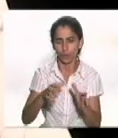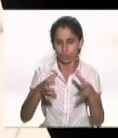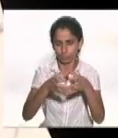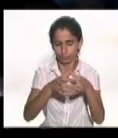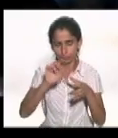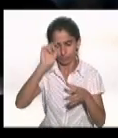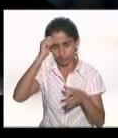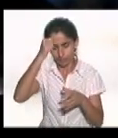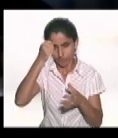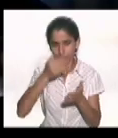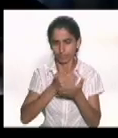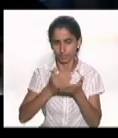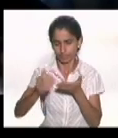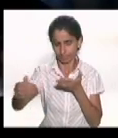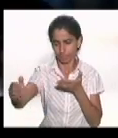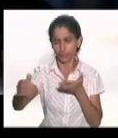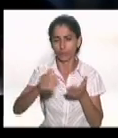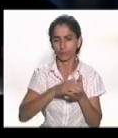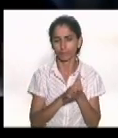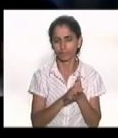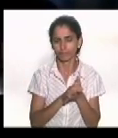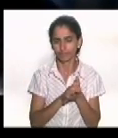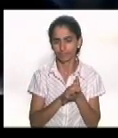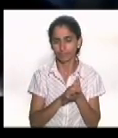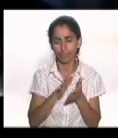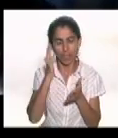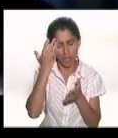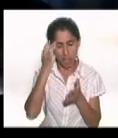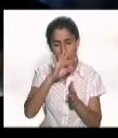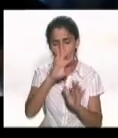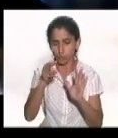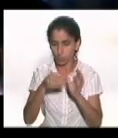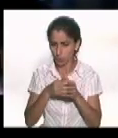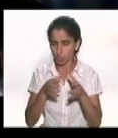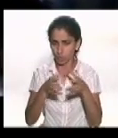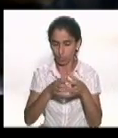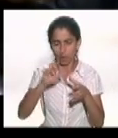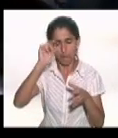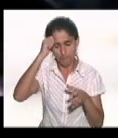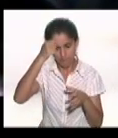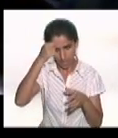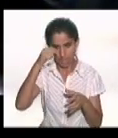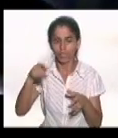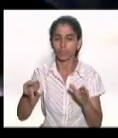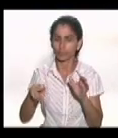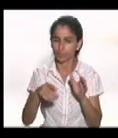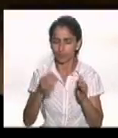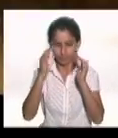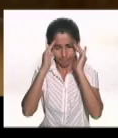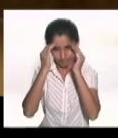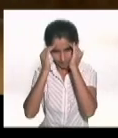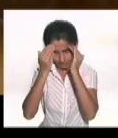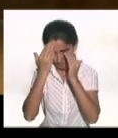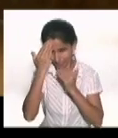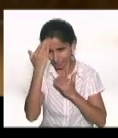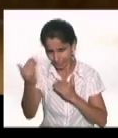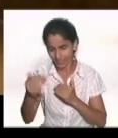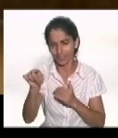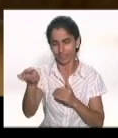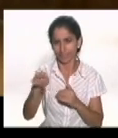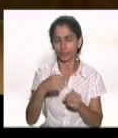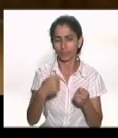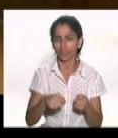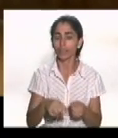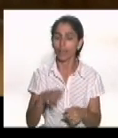black. Ele iniciou esse movimento black. Eu acho que todo movimento black tem que agradecer muito ao Gerson. O Gerson, pra mim, ele é